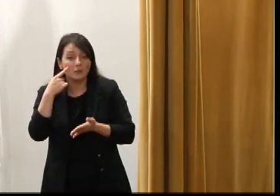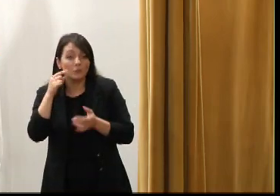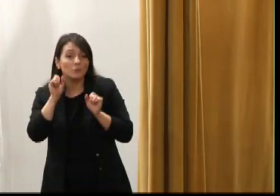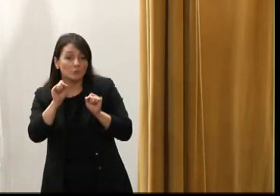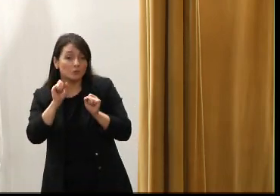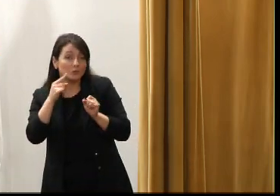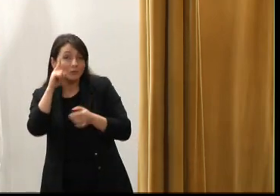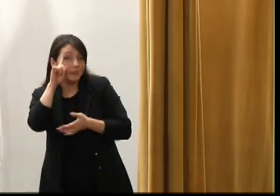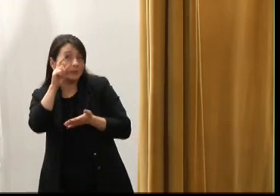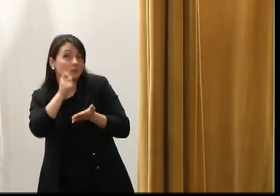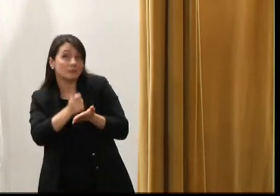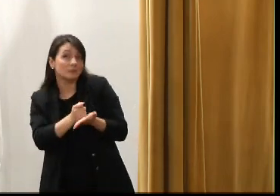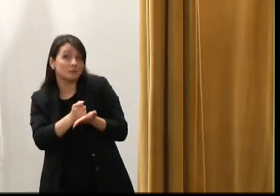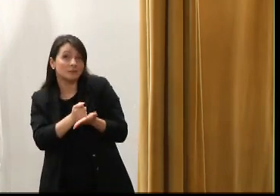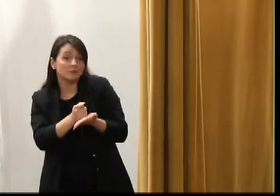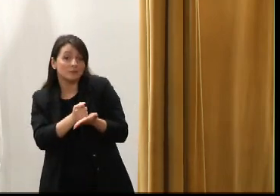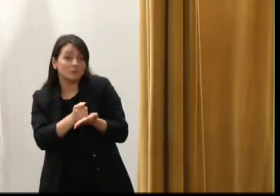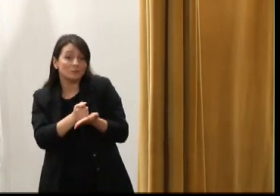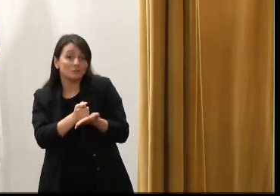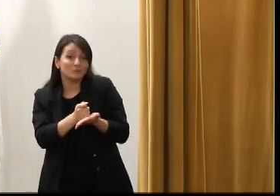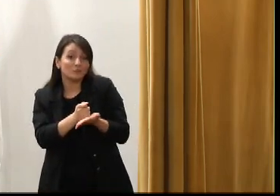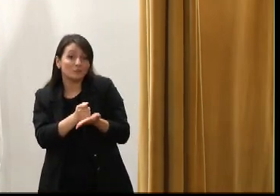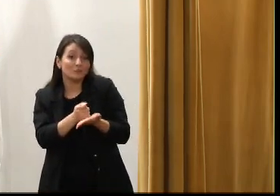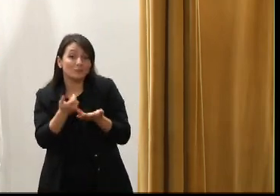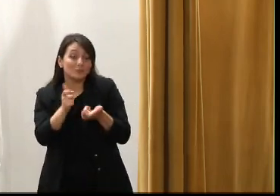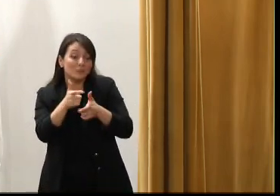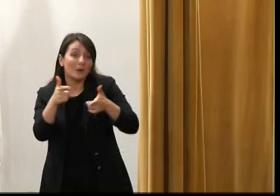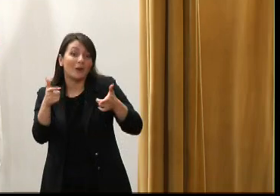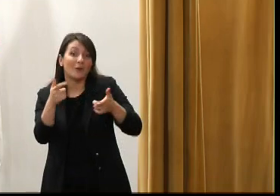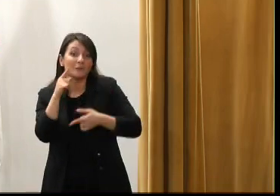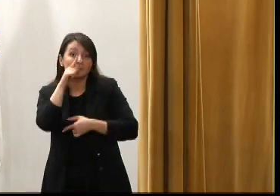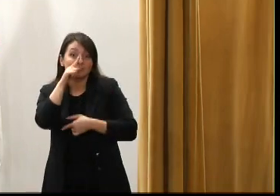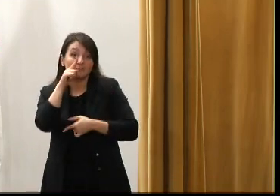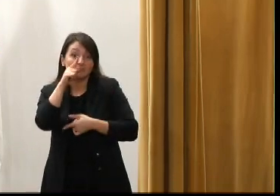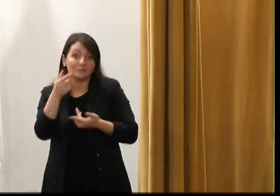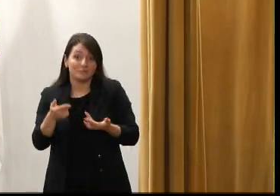tomando decisões de maior risco.